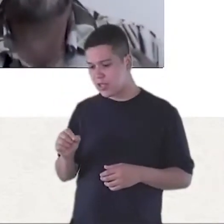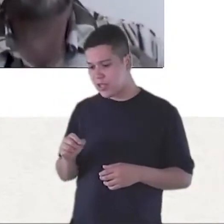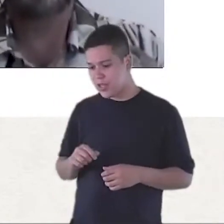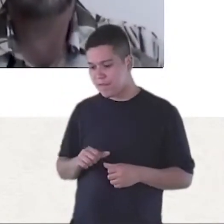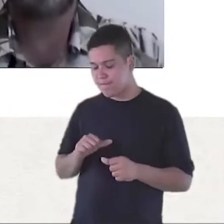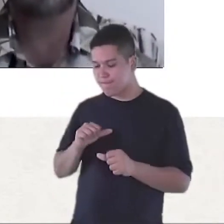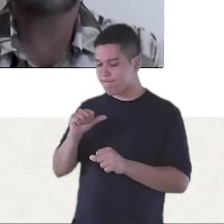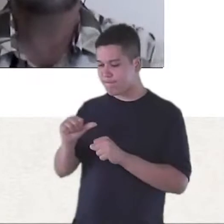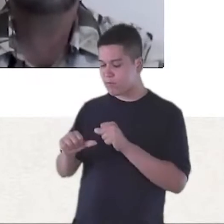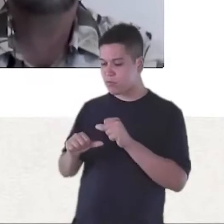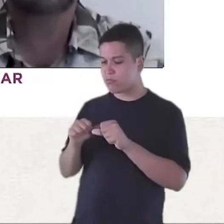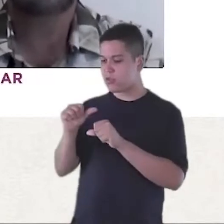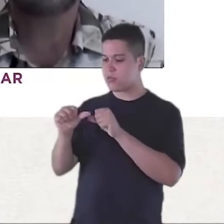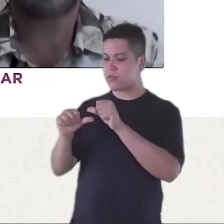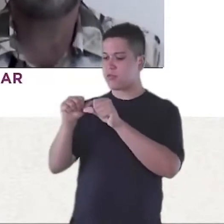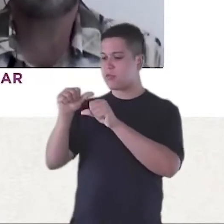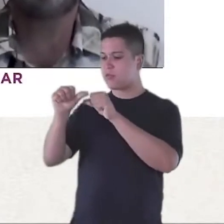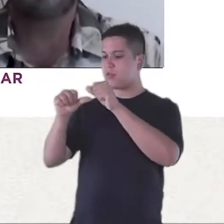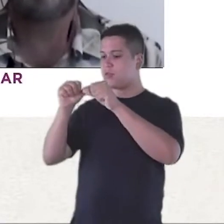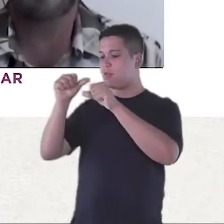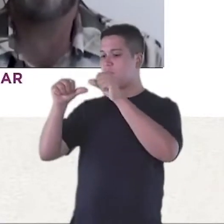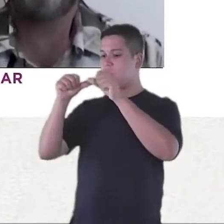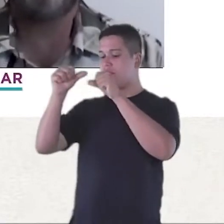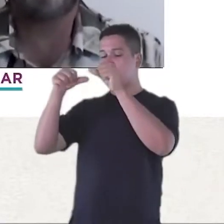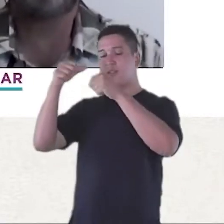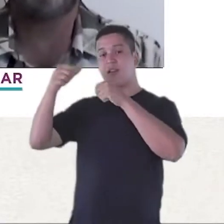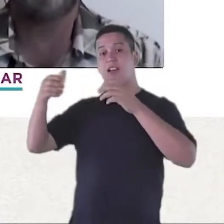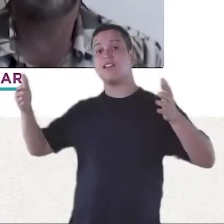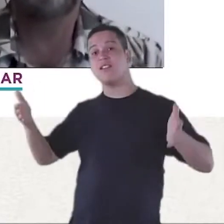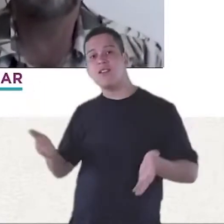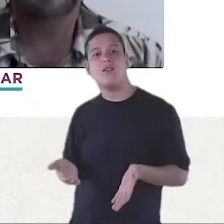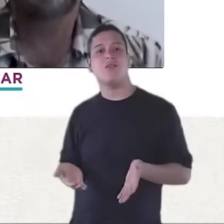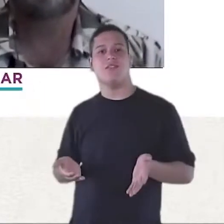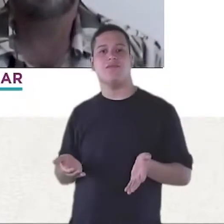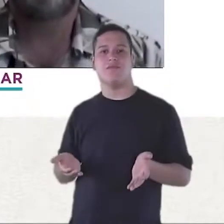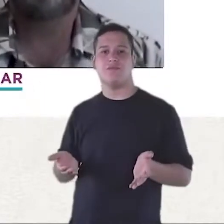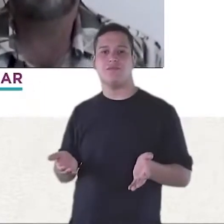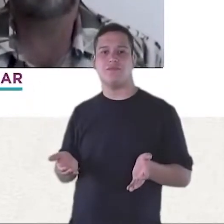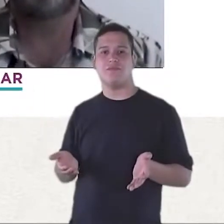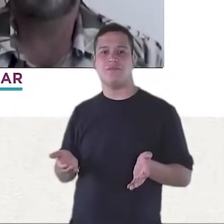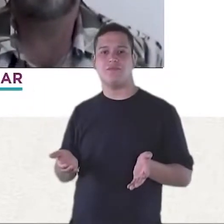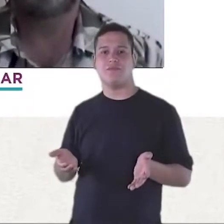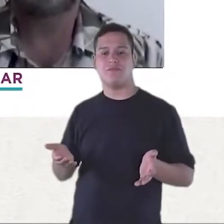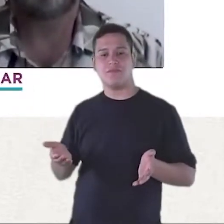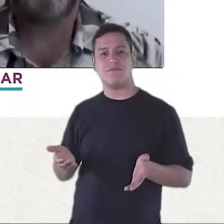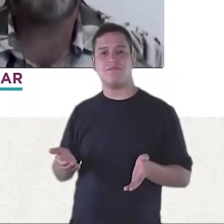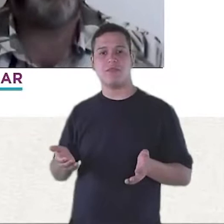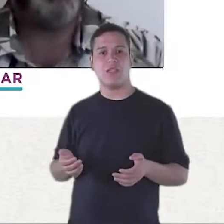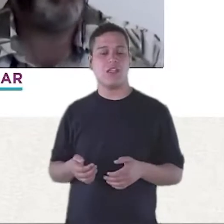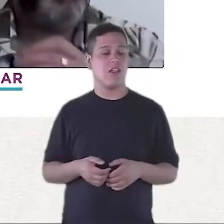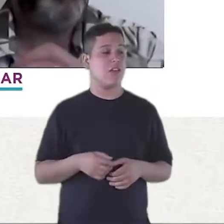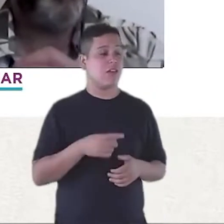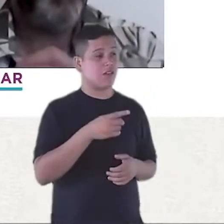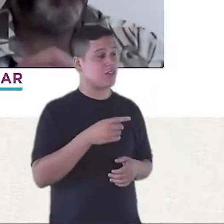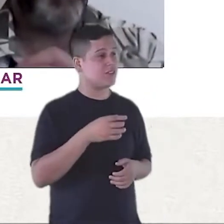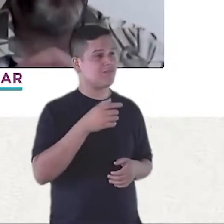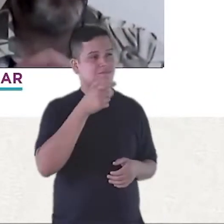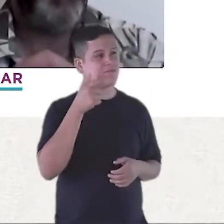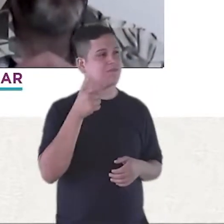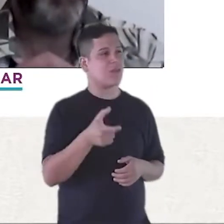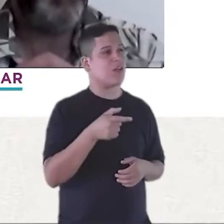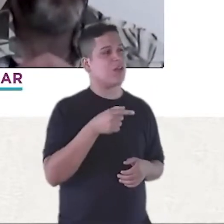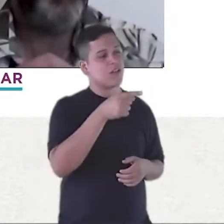em uma coisa atualíssima. É incrível essa sua percepção, Afonso, porque